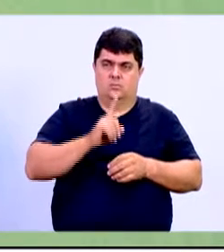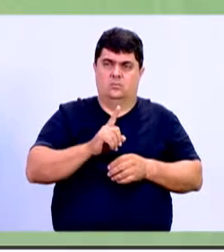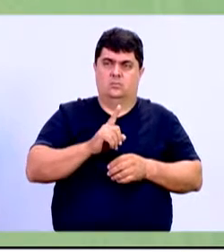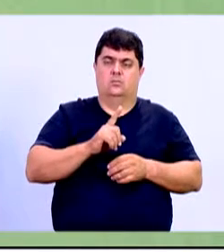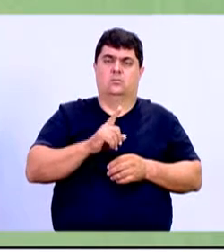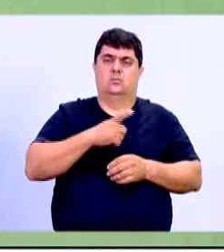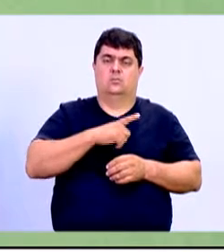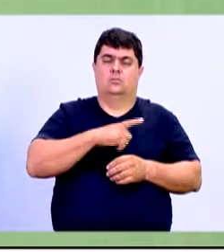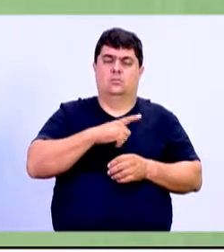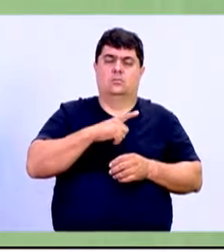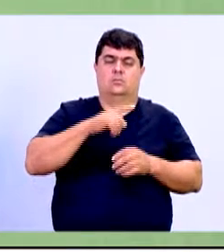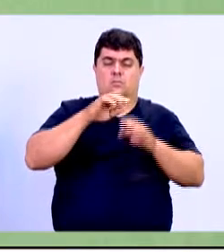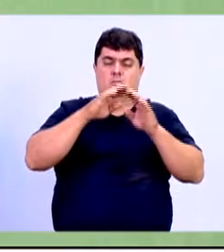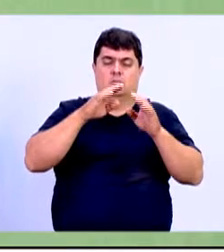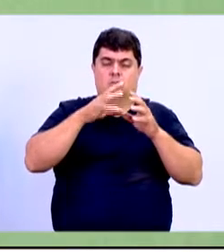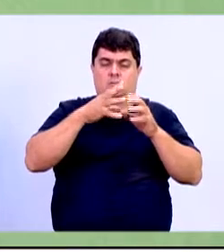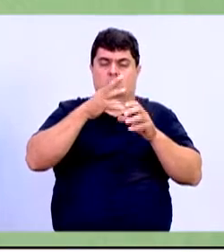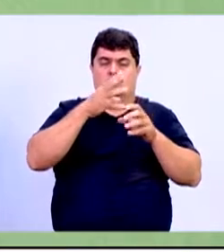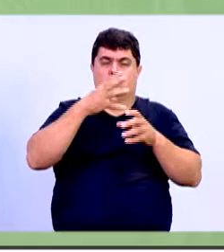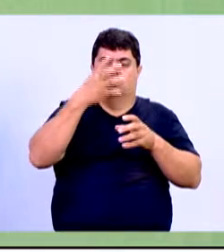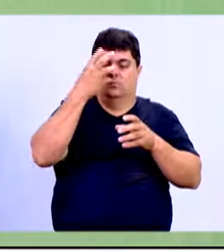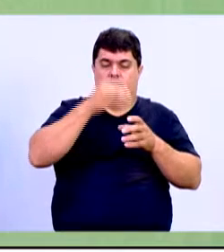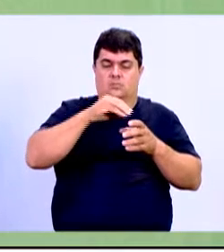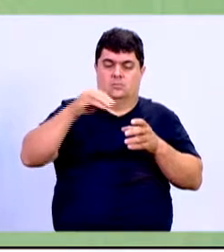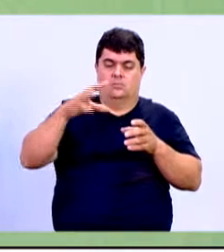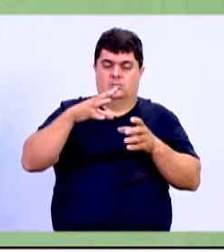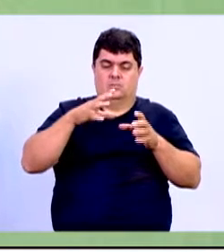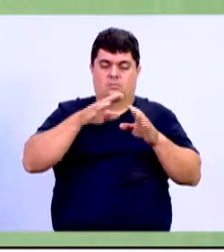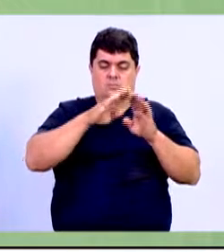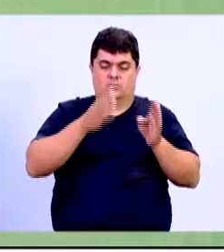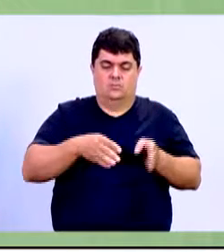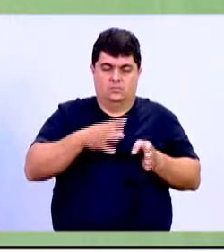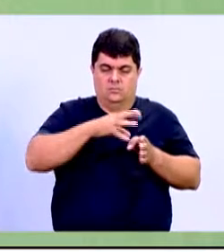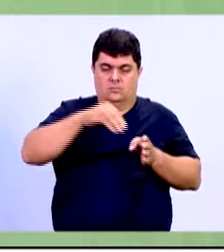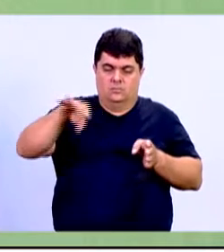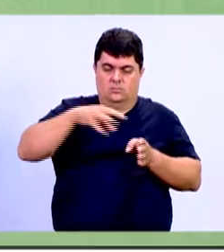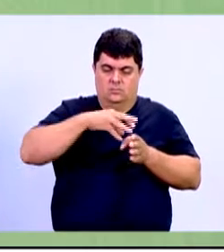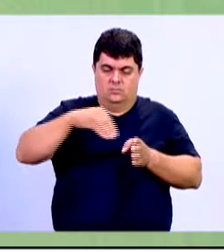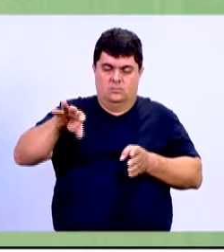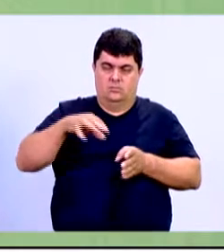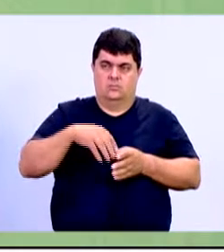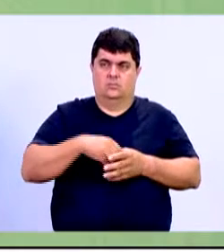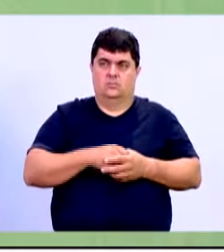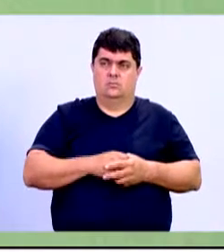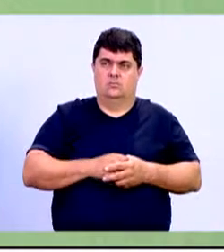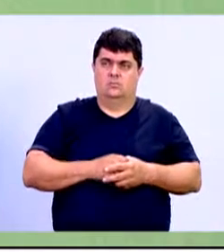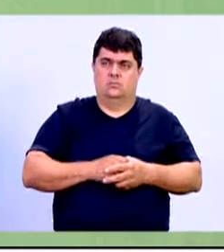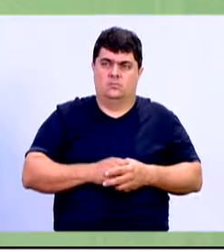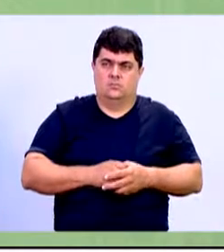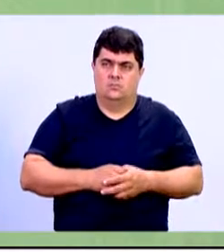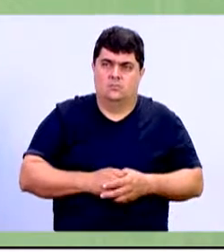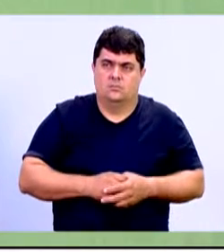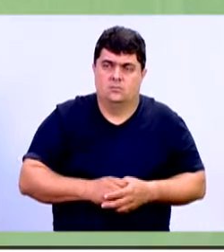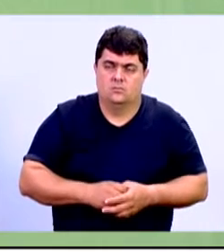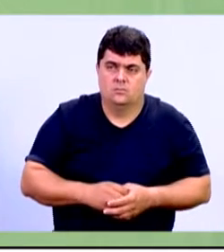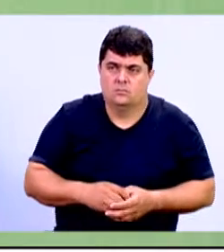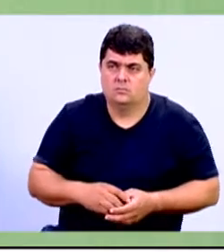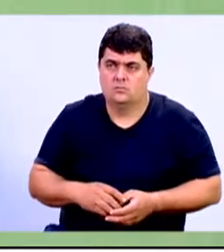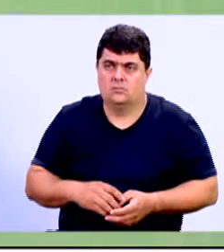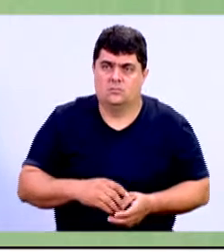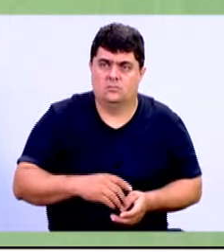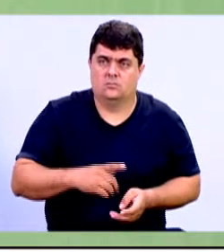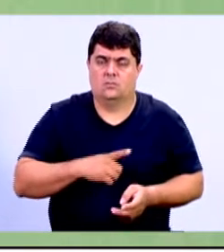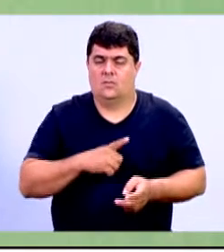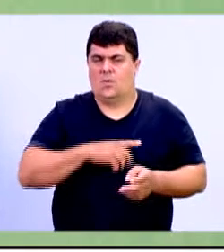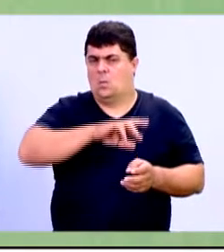imagem das máquinas clientes, tá? E aí aqui são instalados